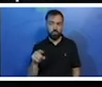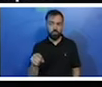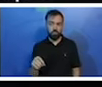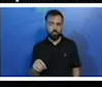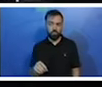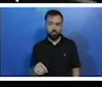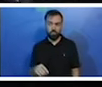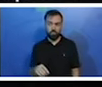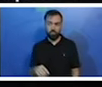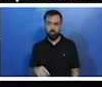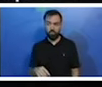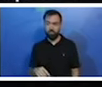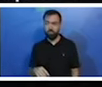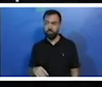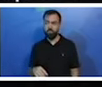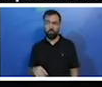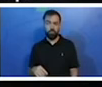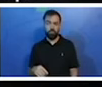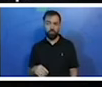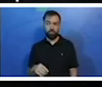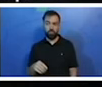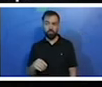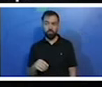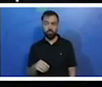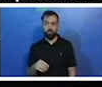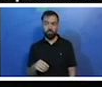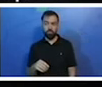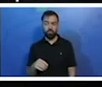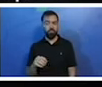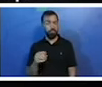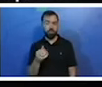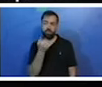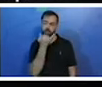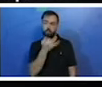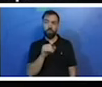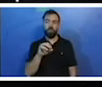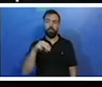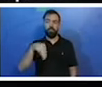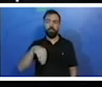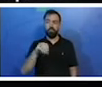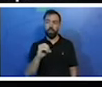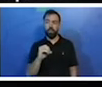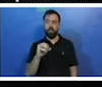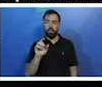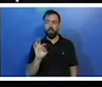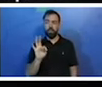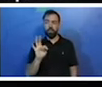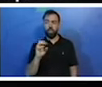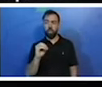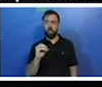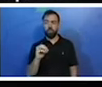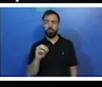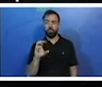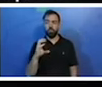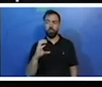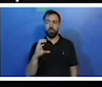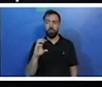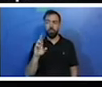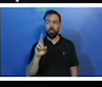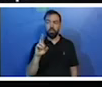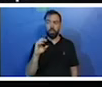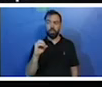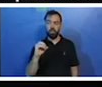e manobras, atletas começaram a modificar as bicicletas para que elas fossem usadas